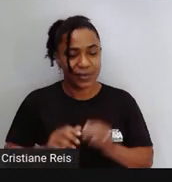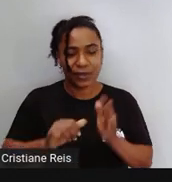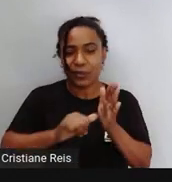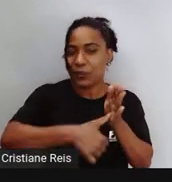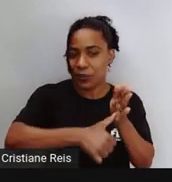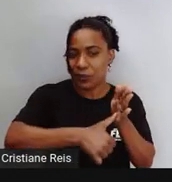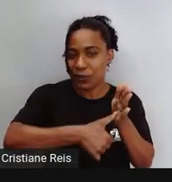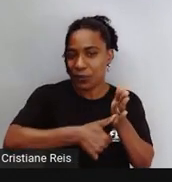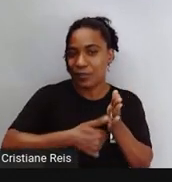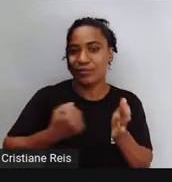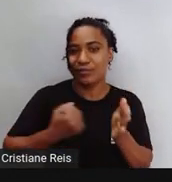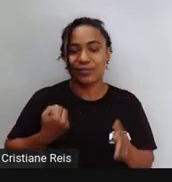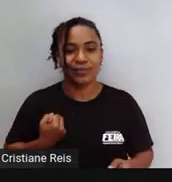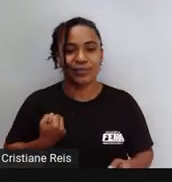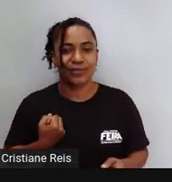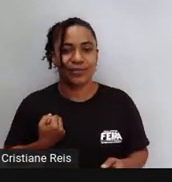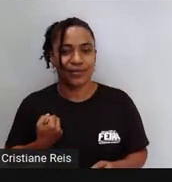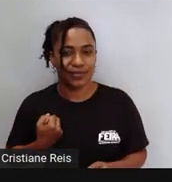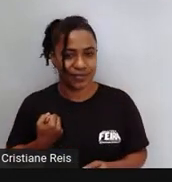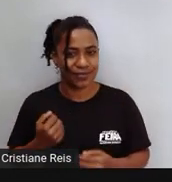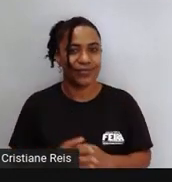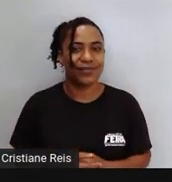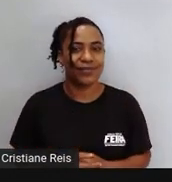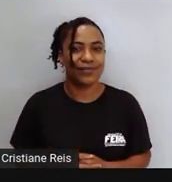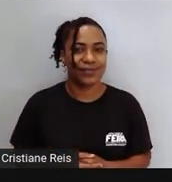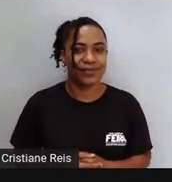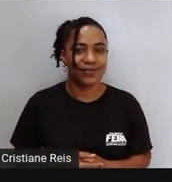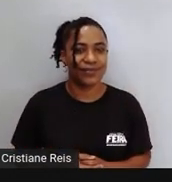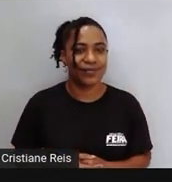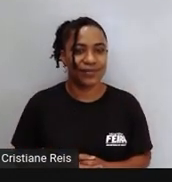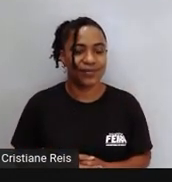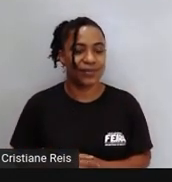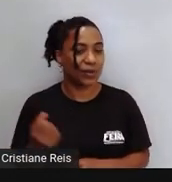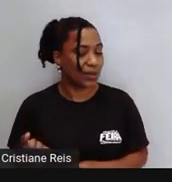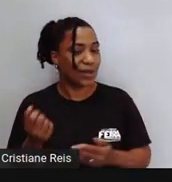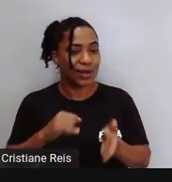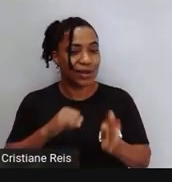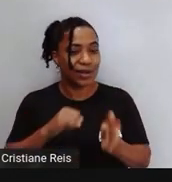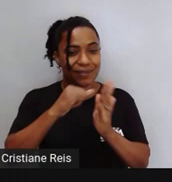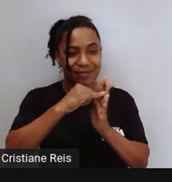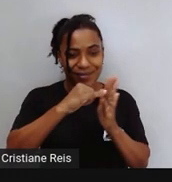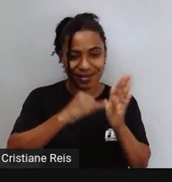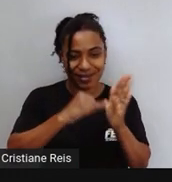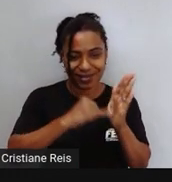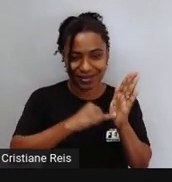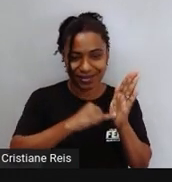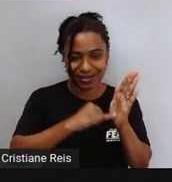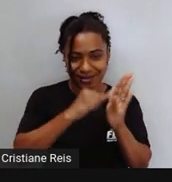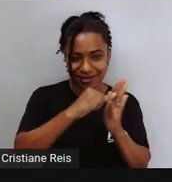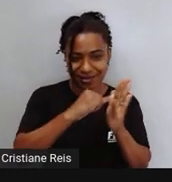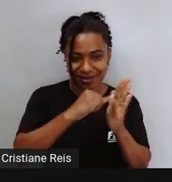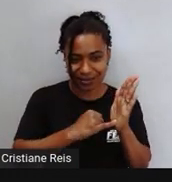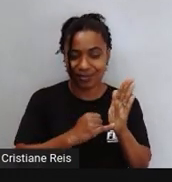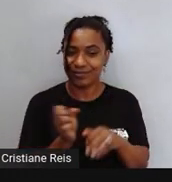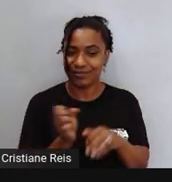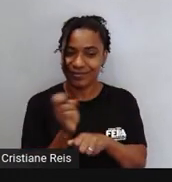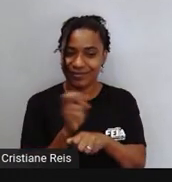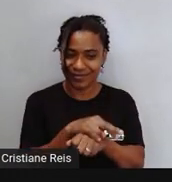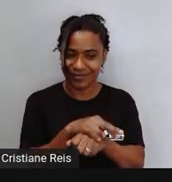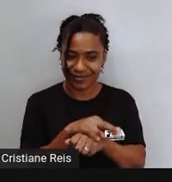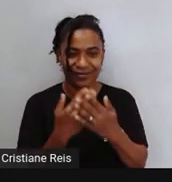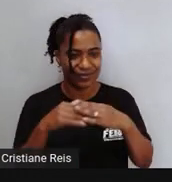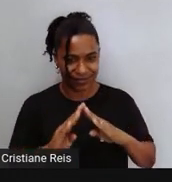identidade. School, enrollment number, o número de matrícula da escola. Attendance